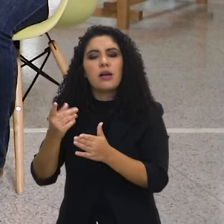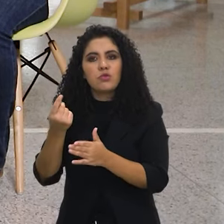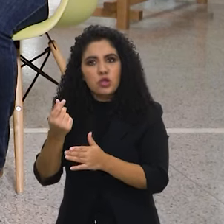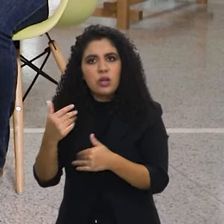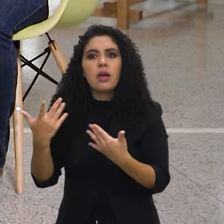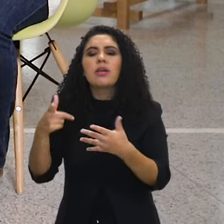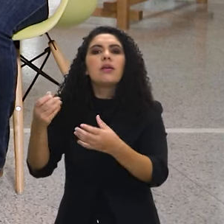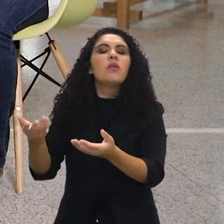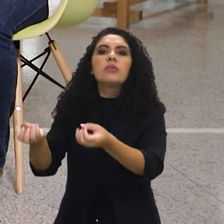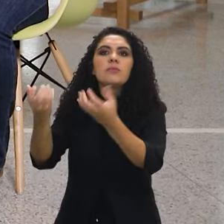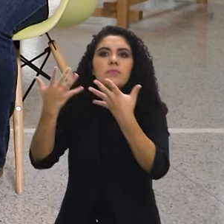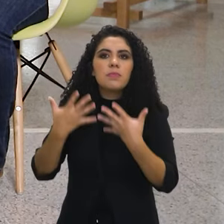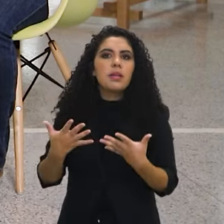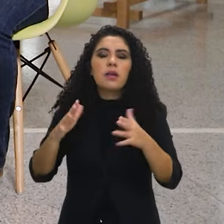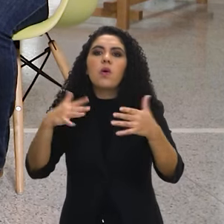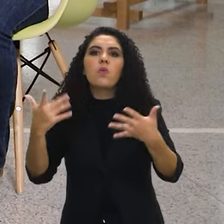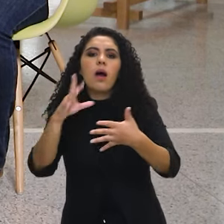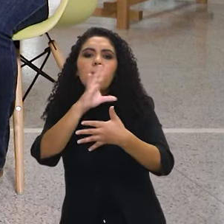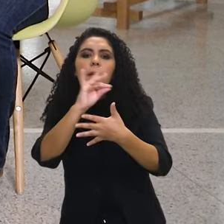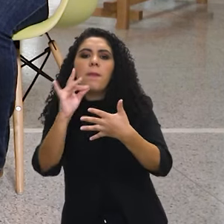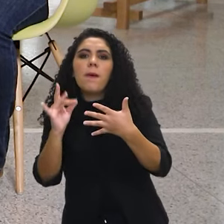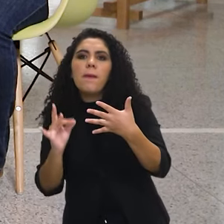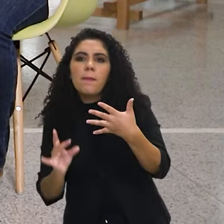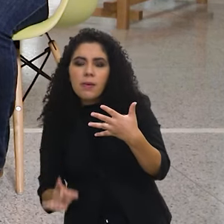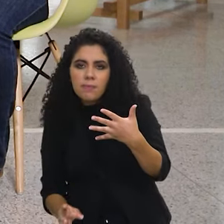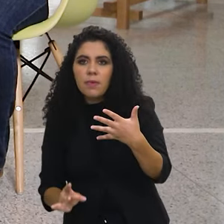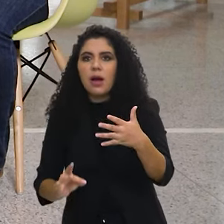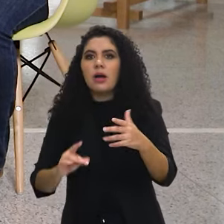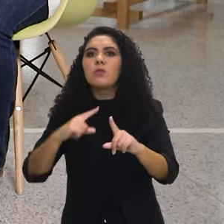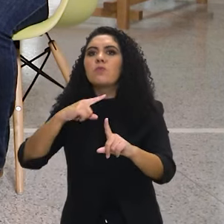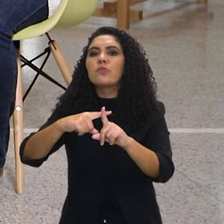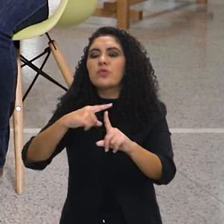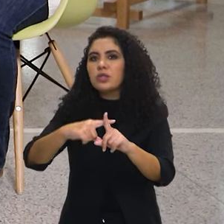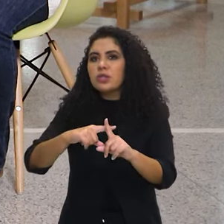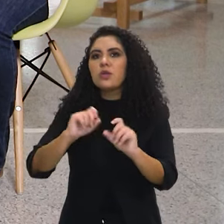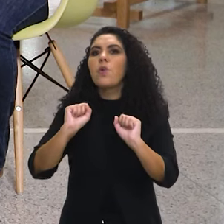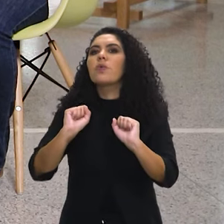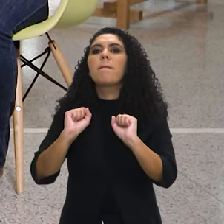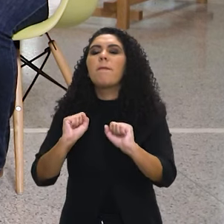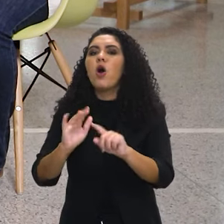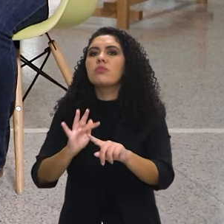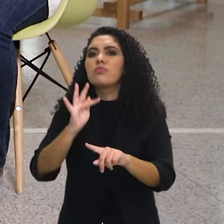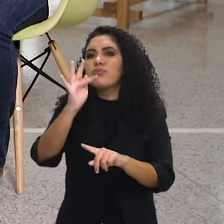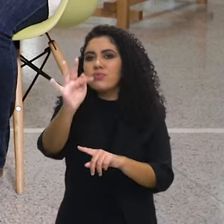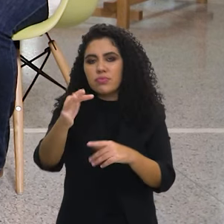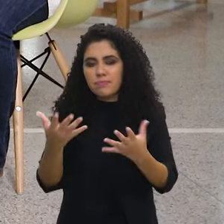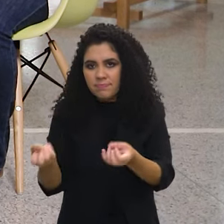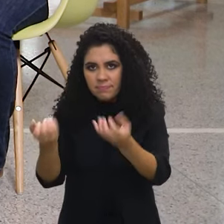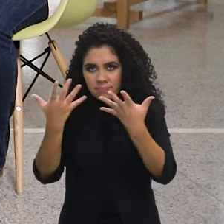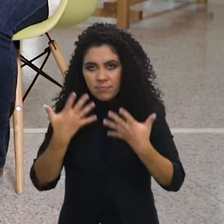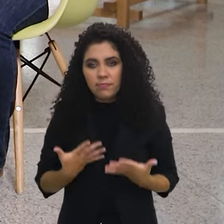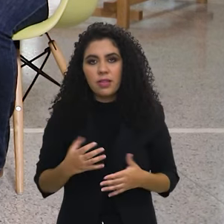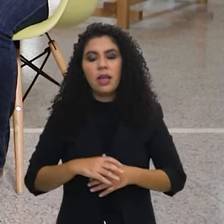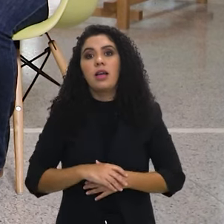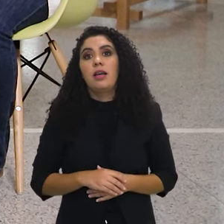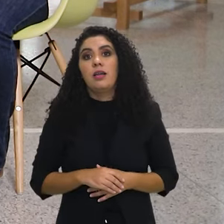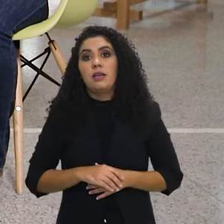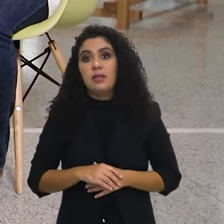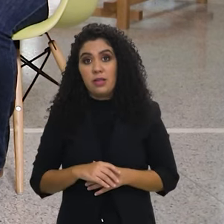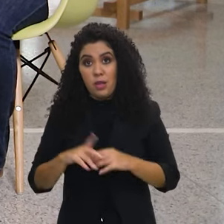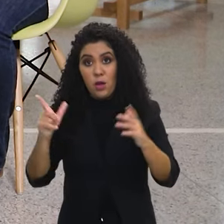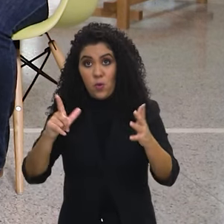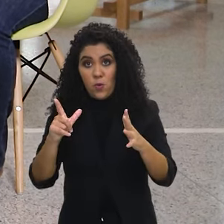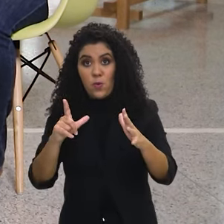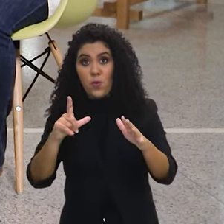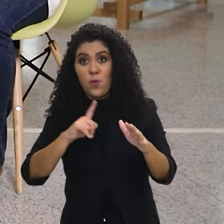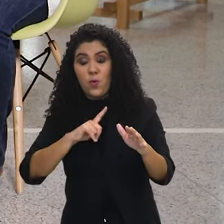esse investimento todo esse orçamento já trouxe de positivo e o que a gente pode esperar aí pra frente bom o pacto a gente vai começar